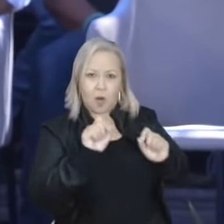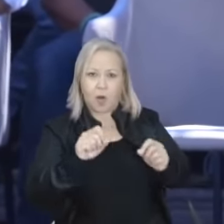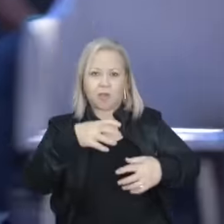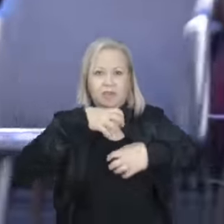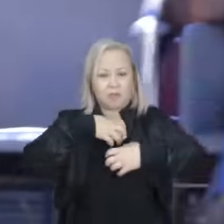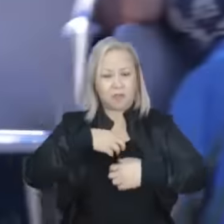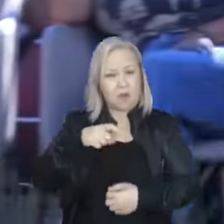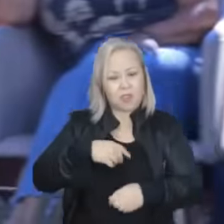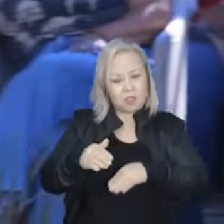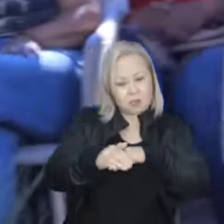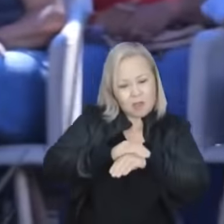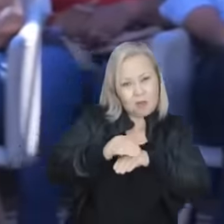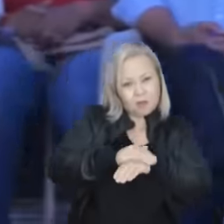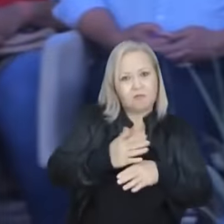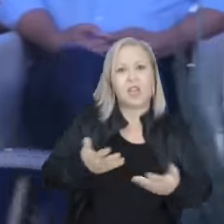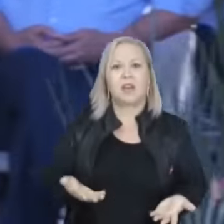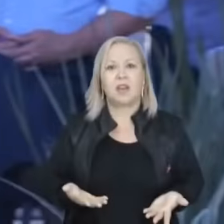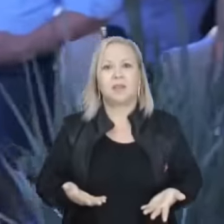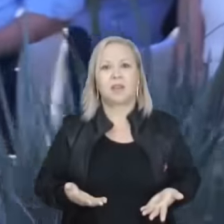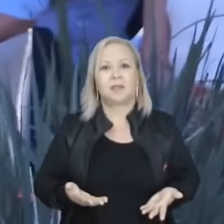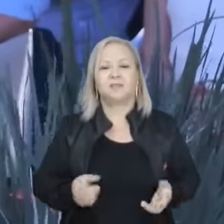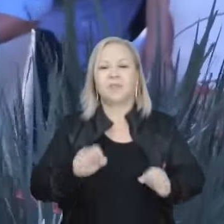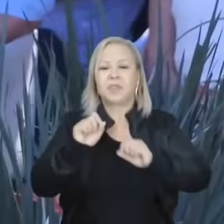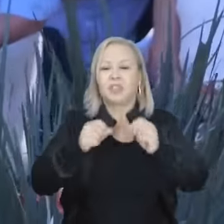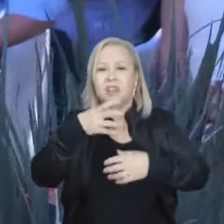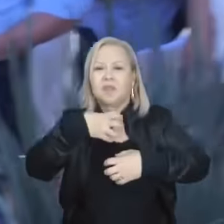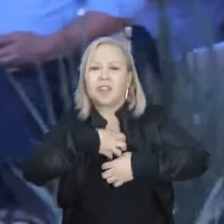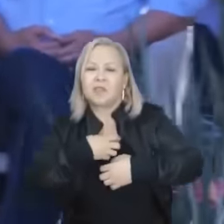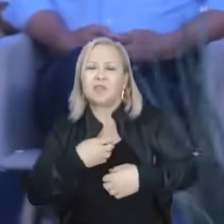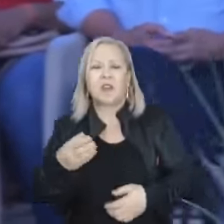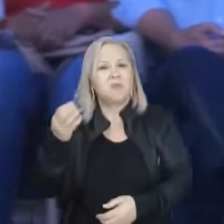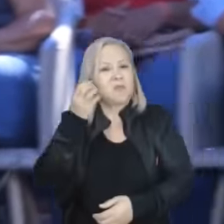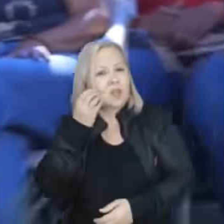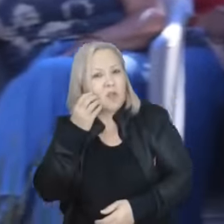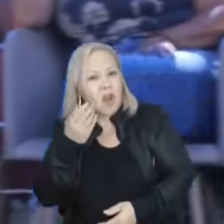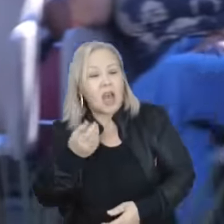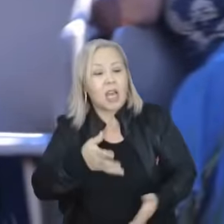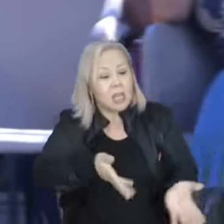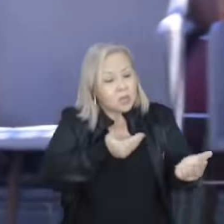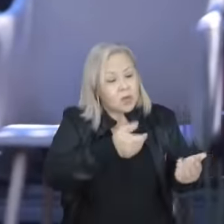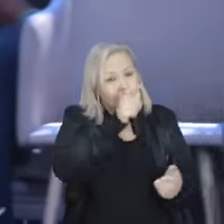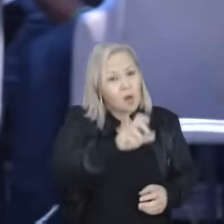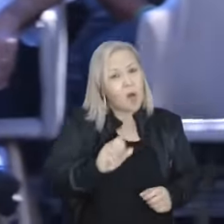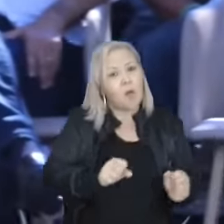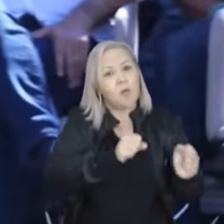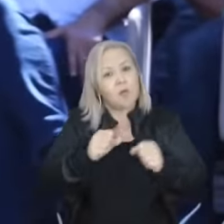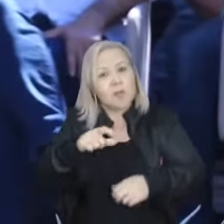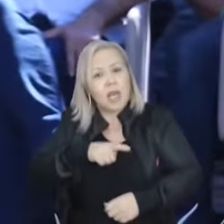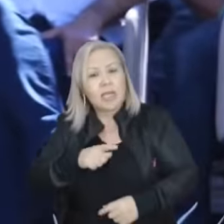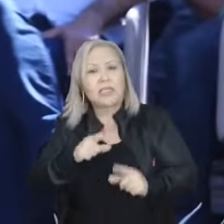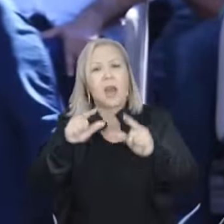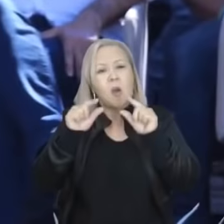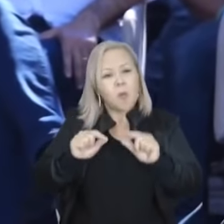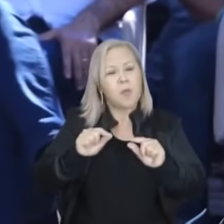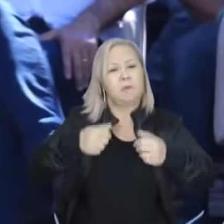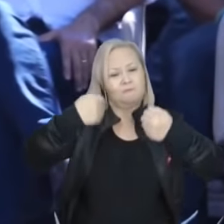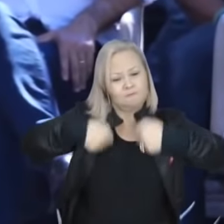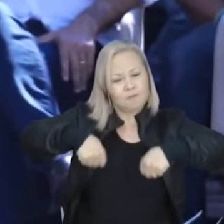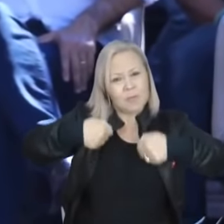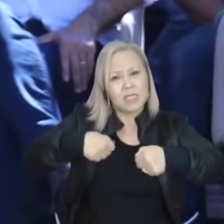se esse jovem tivesse condição de ter um celular, se esse jovem tivesse condição de ter o mínimo necessário, não tinha